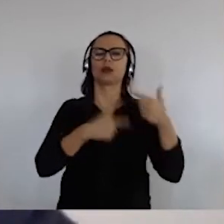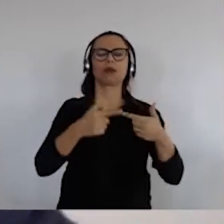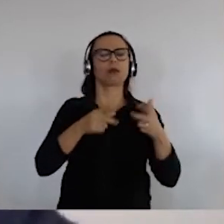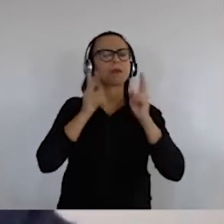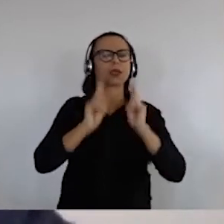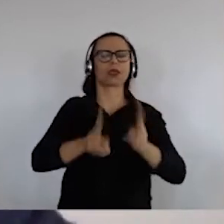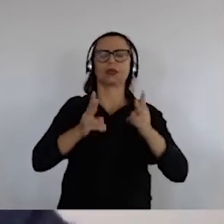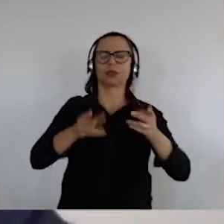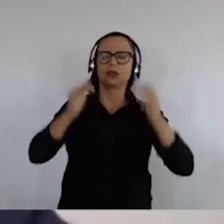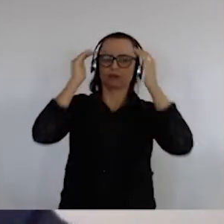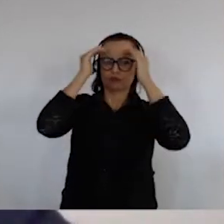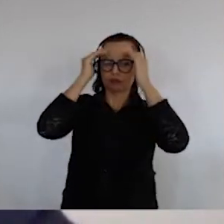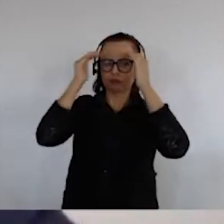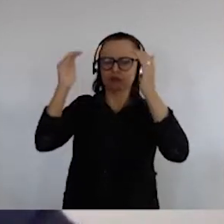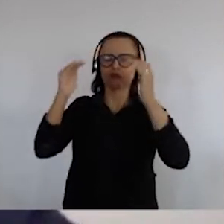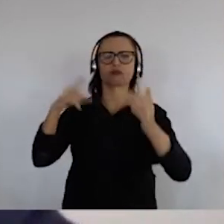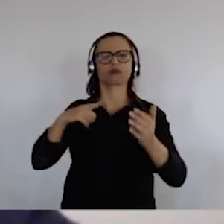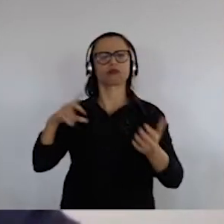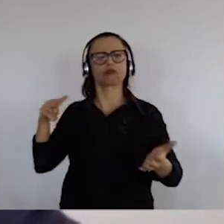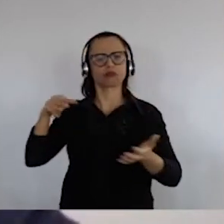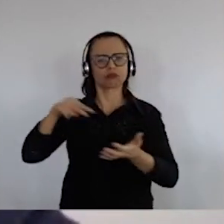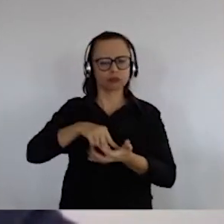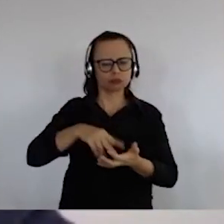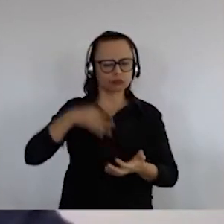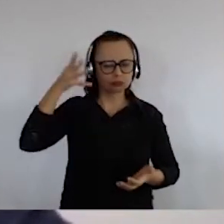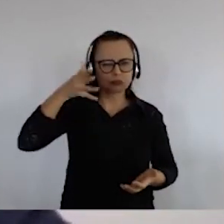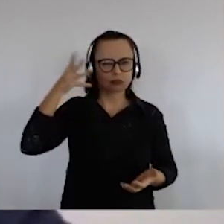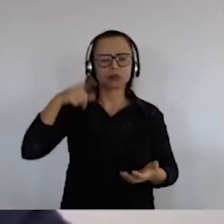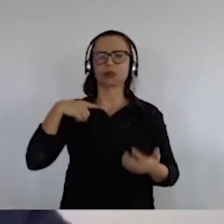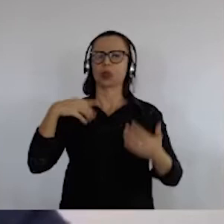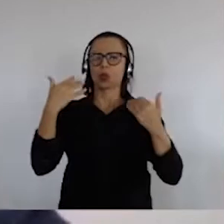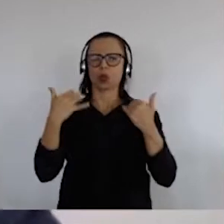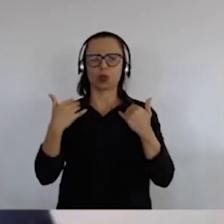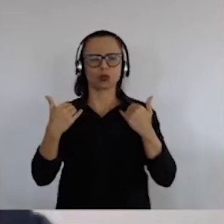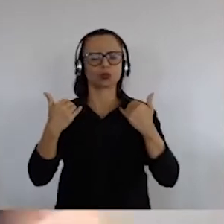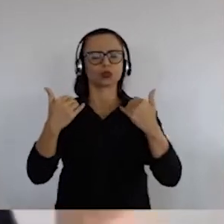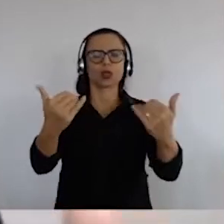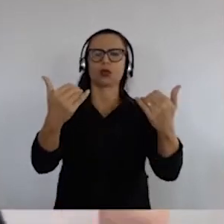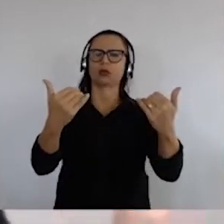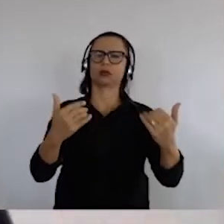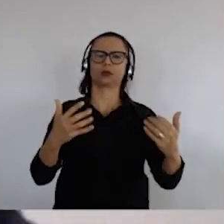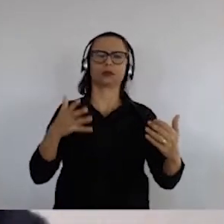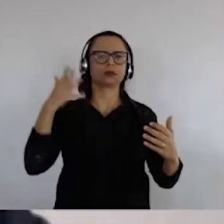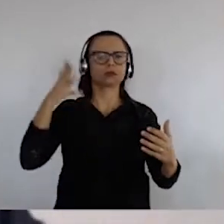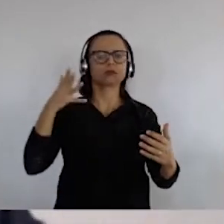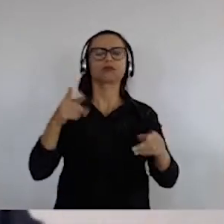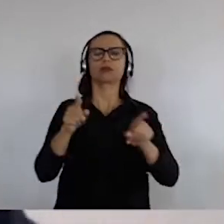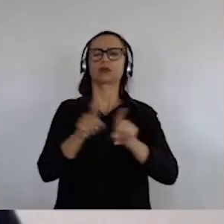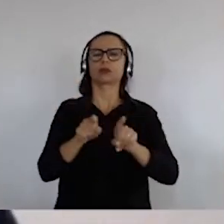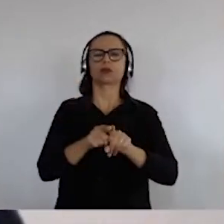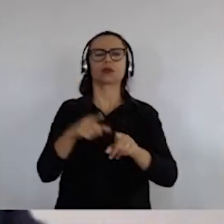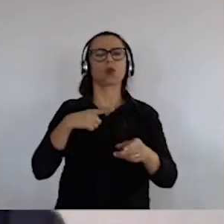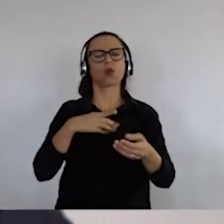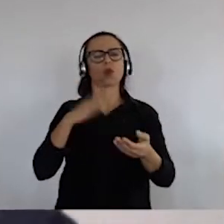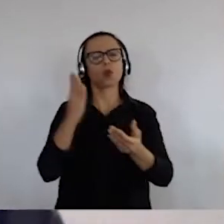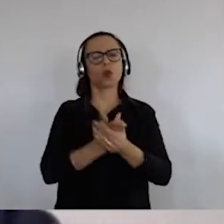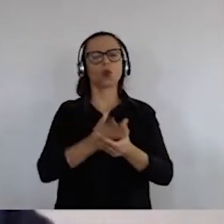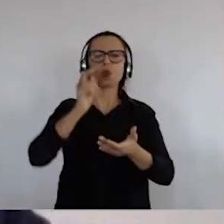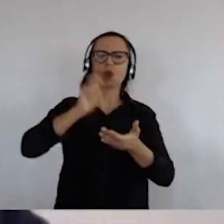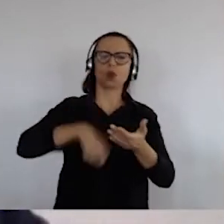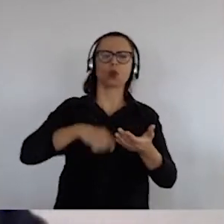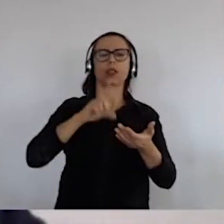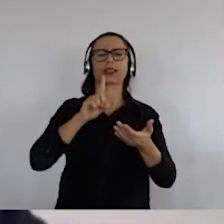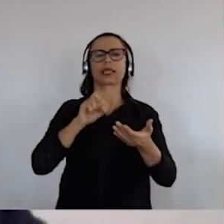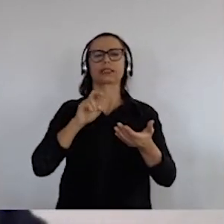momento de sustentar oralmente, no momento de realizar uma audiência virtual, até mesmo no momento de um despacho para